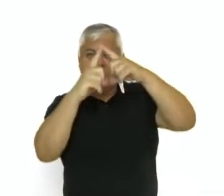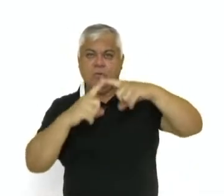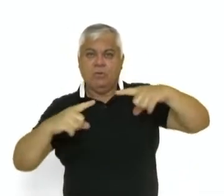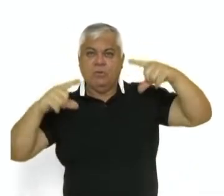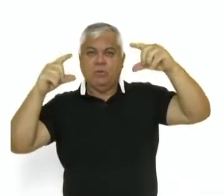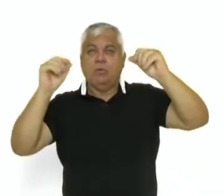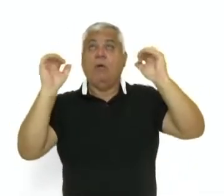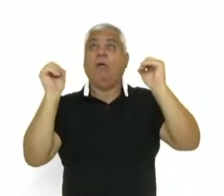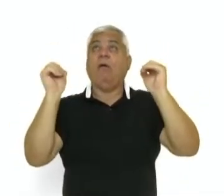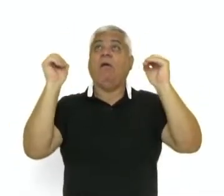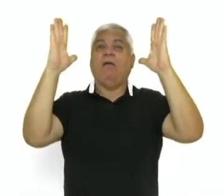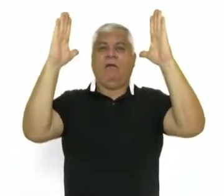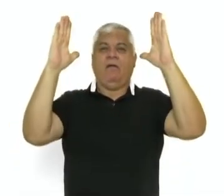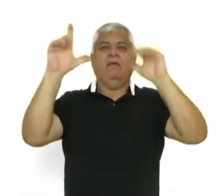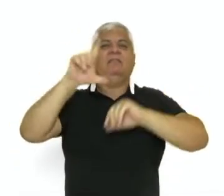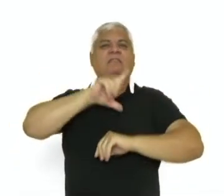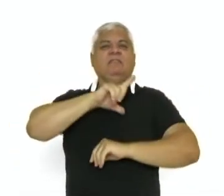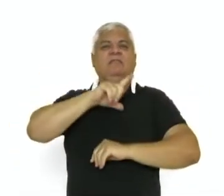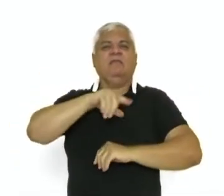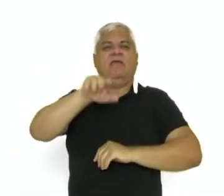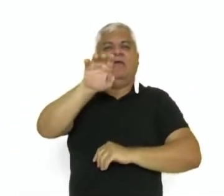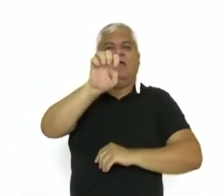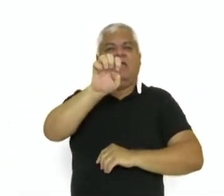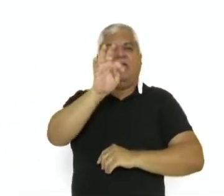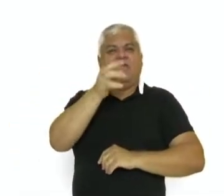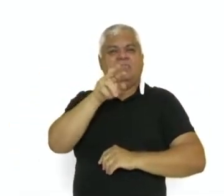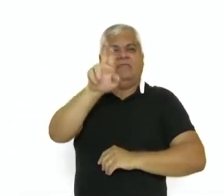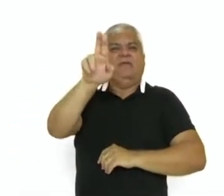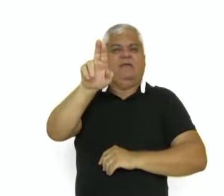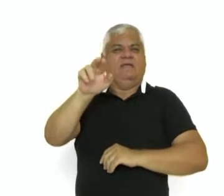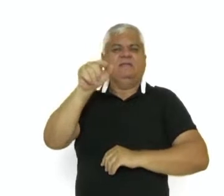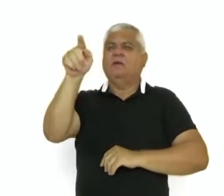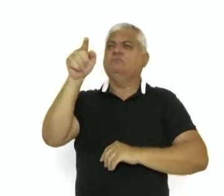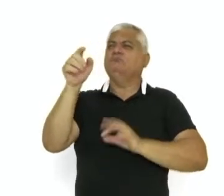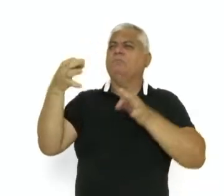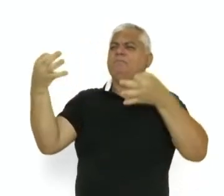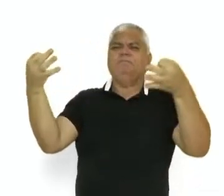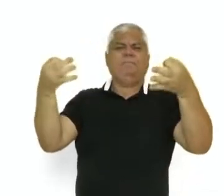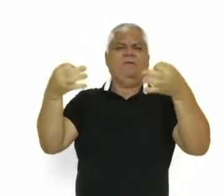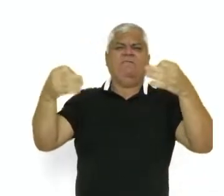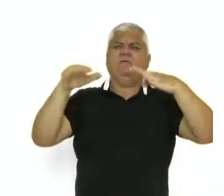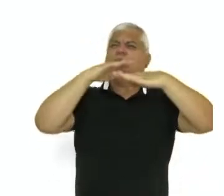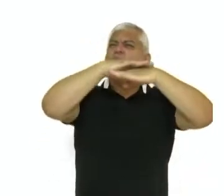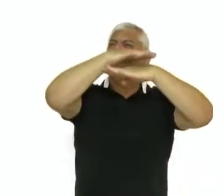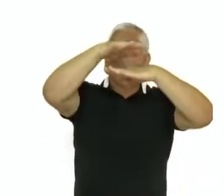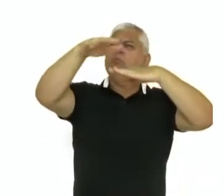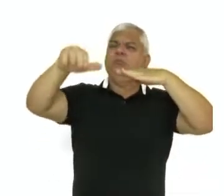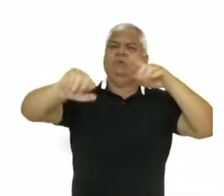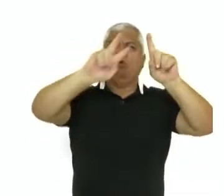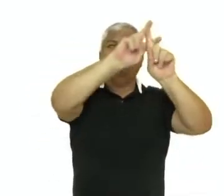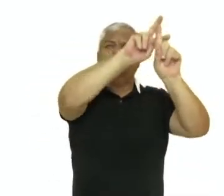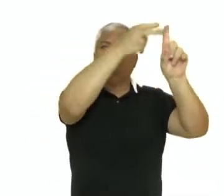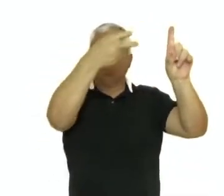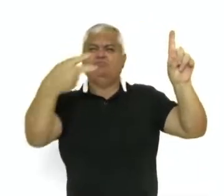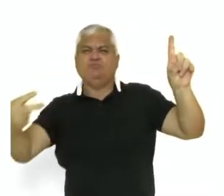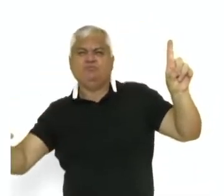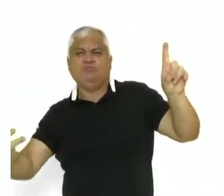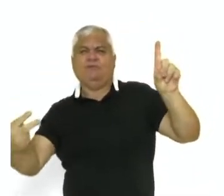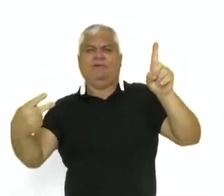eram formados por éter e seus caminhos eram círculos perfeitos. Cometas e meteoros eram